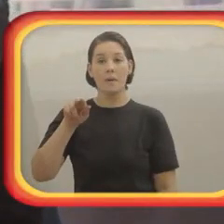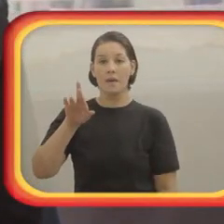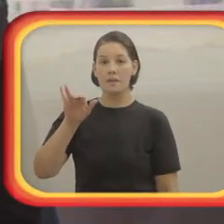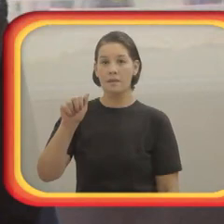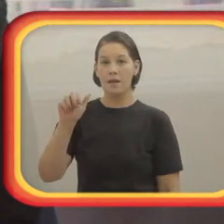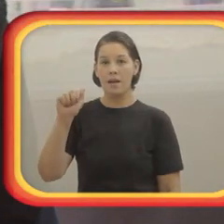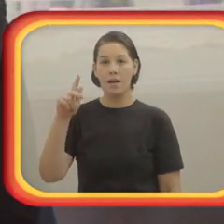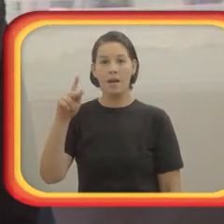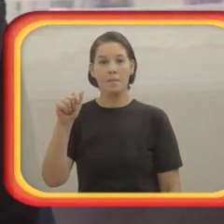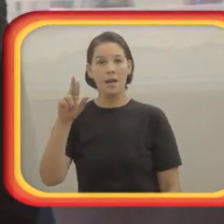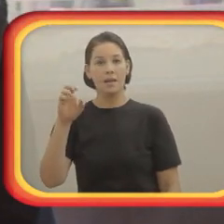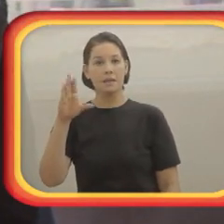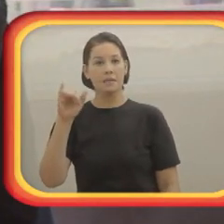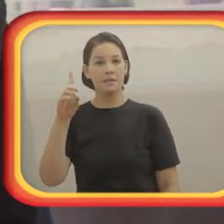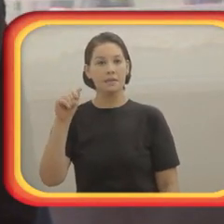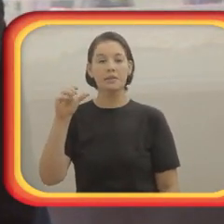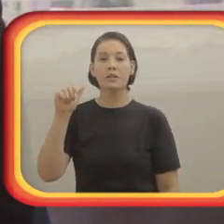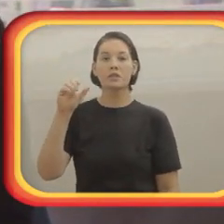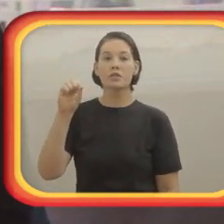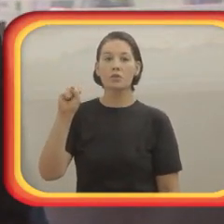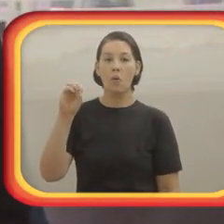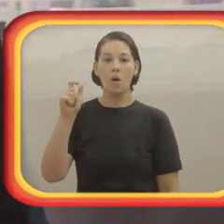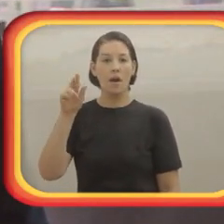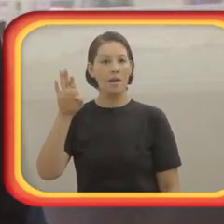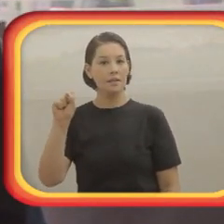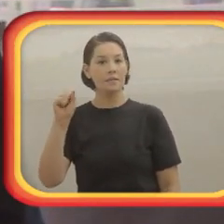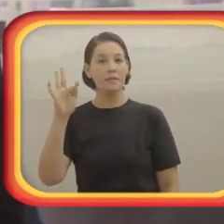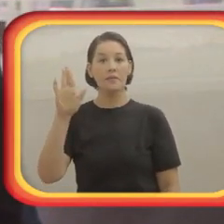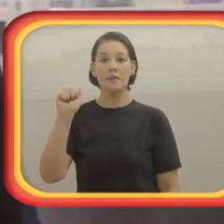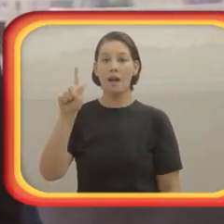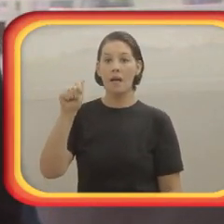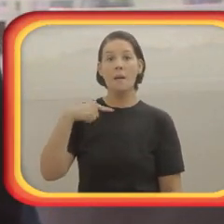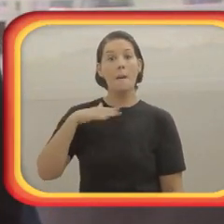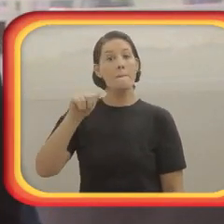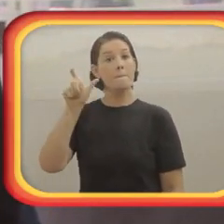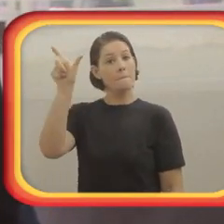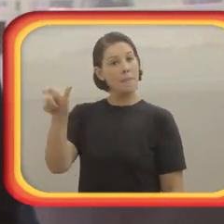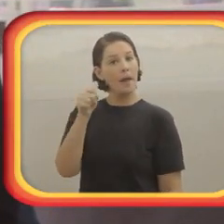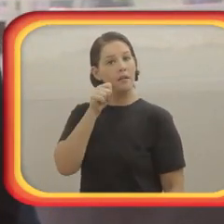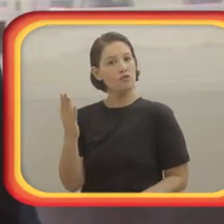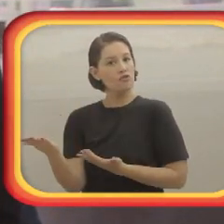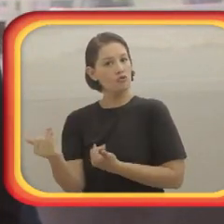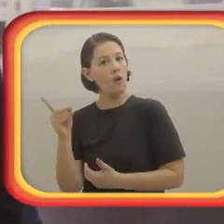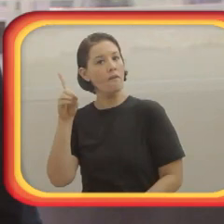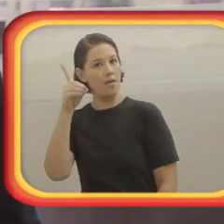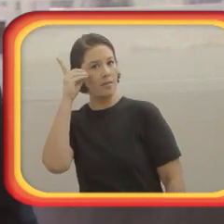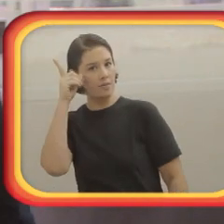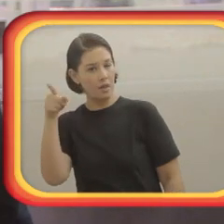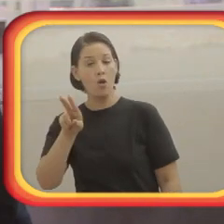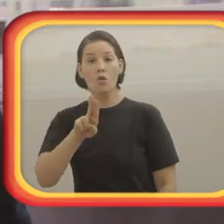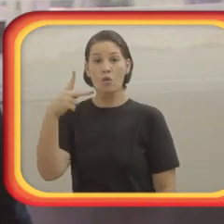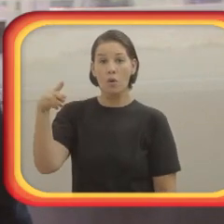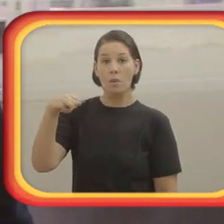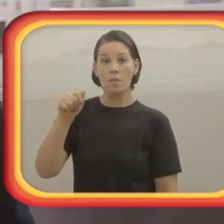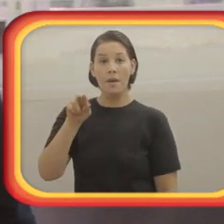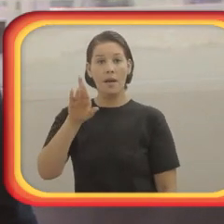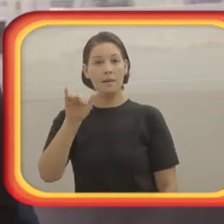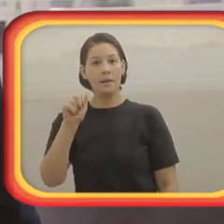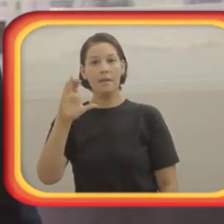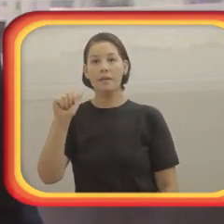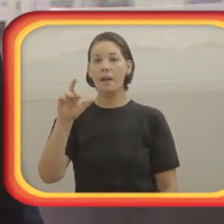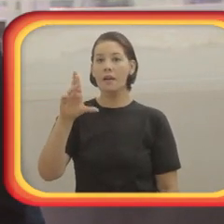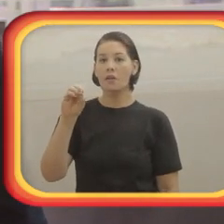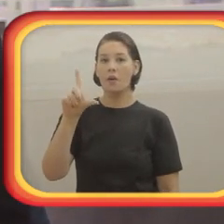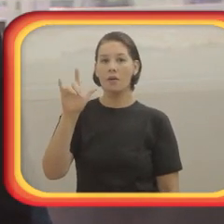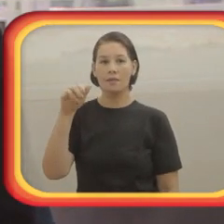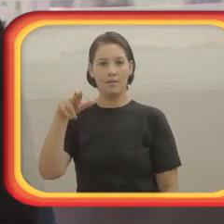Maria Aparecida Soares Fraga. Sou mãe de uma jovem com síndrome de Down, que é a Maria Carolina, que